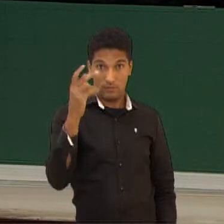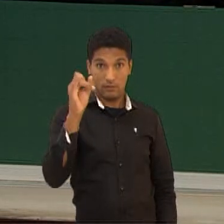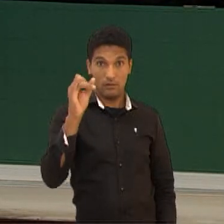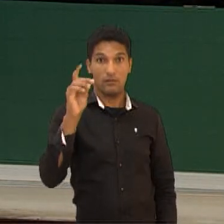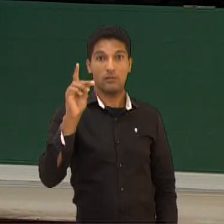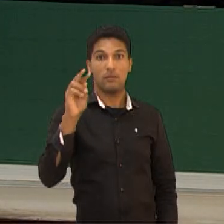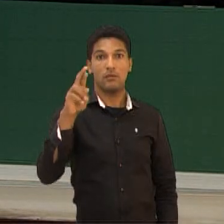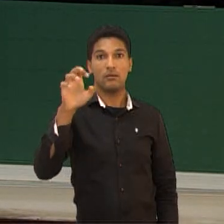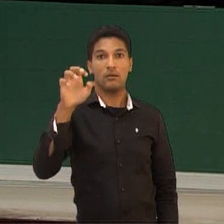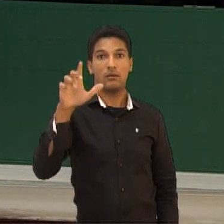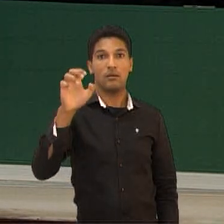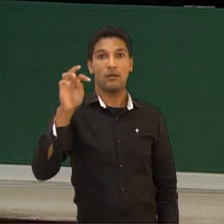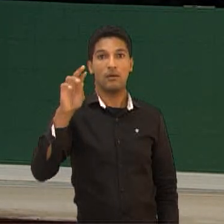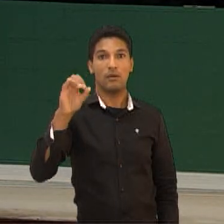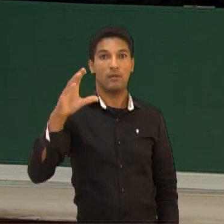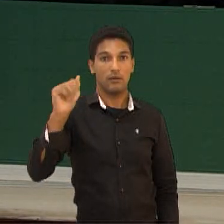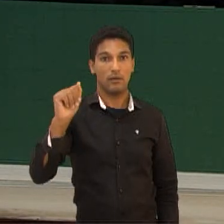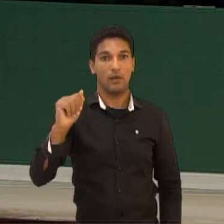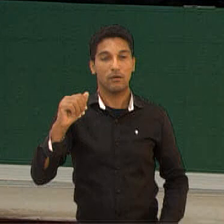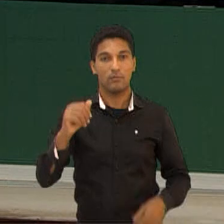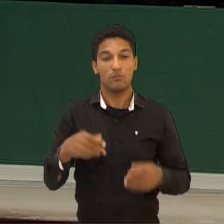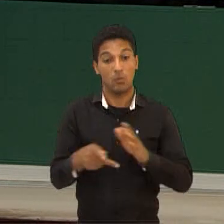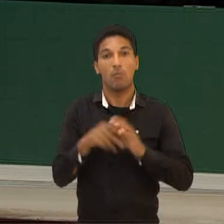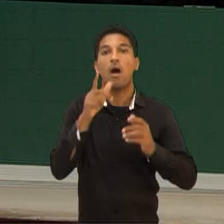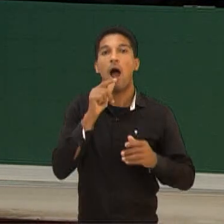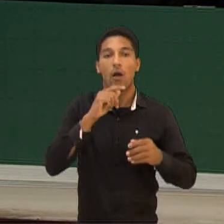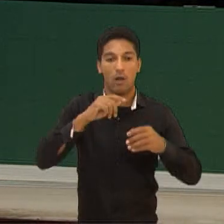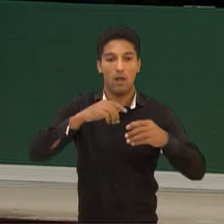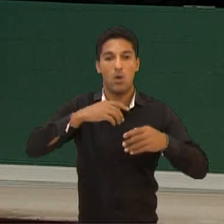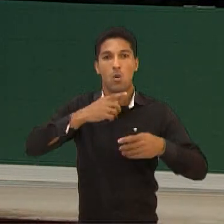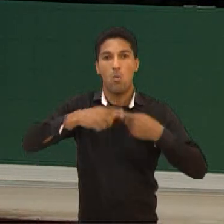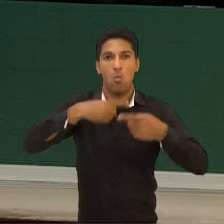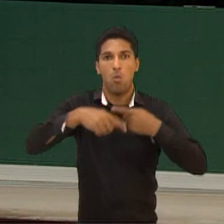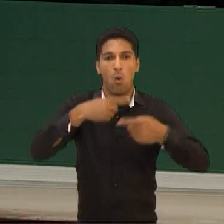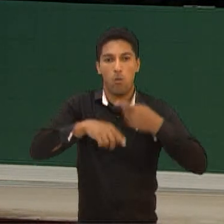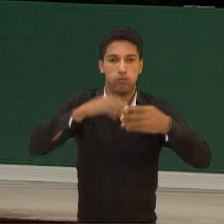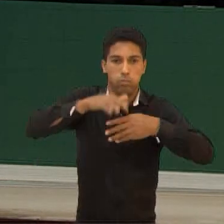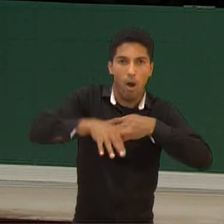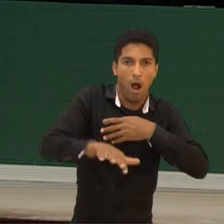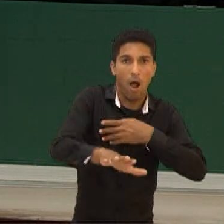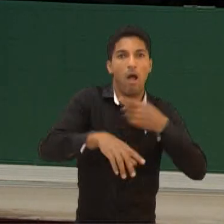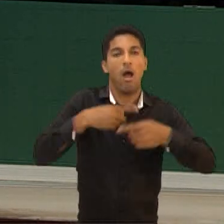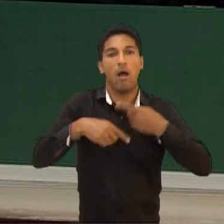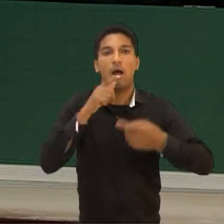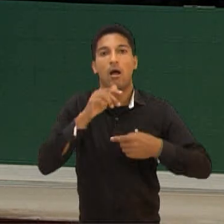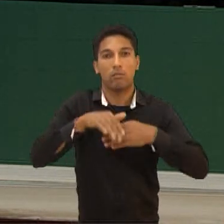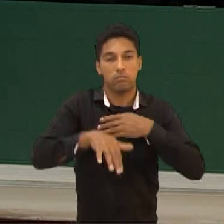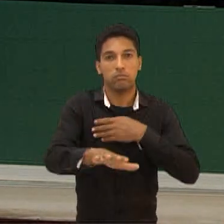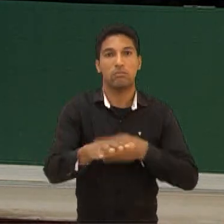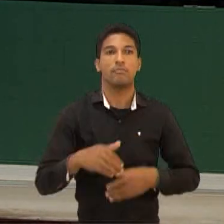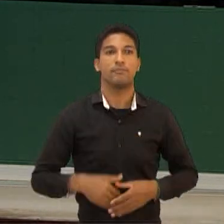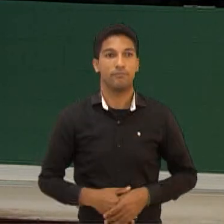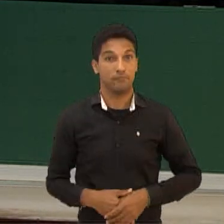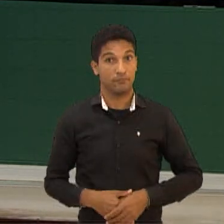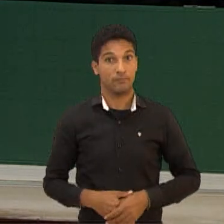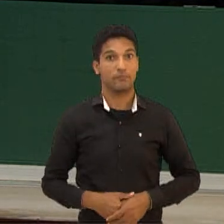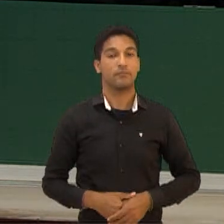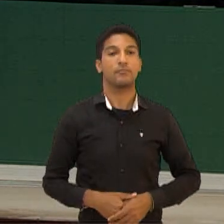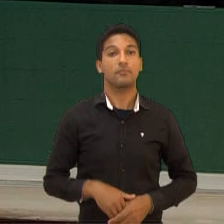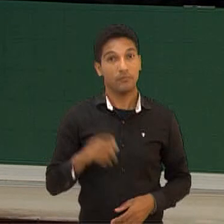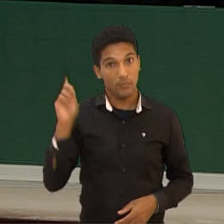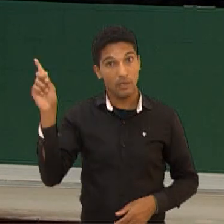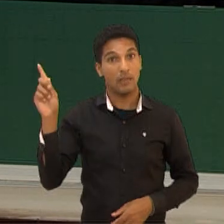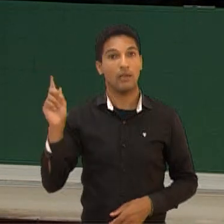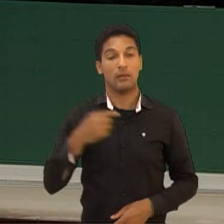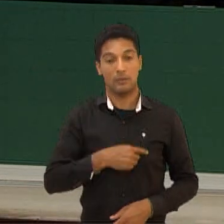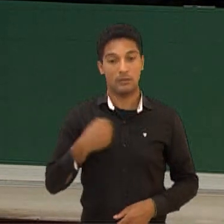a usina hidrelétrica de Três Gargantas, que é a maior do mundo, ultrapassou, né, a Itaipu, que era a maior do mundo. E para você ter uma